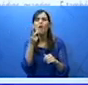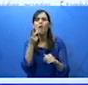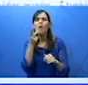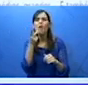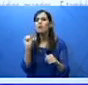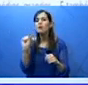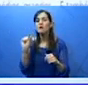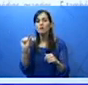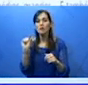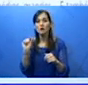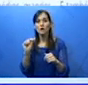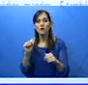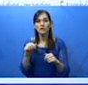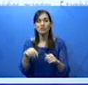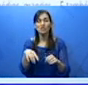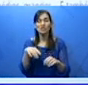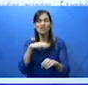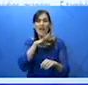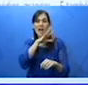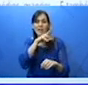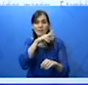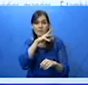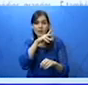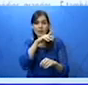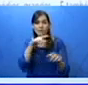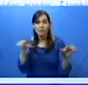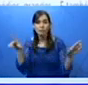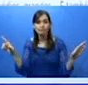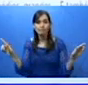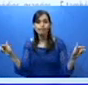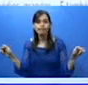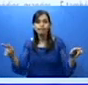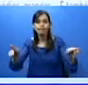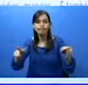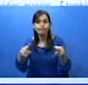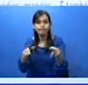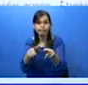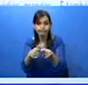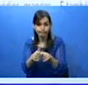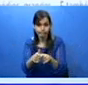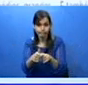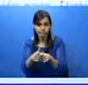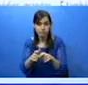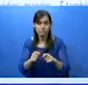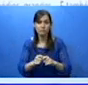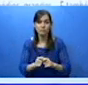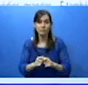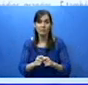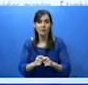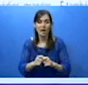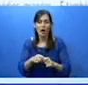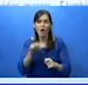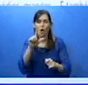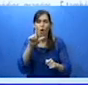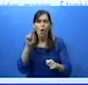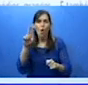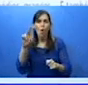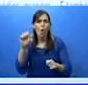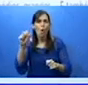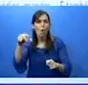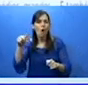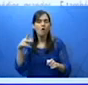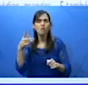falar um pouquinho deles e sobre medidas. Na visita ao zoológico da cidade, Luan e sua turma